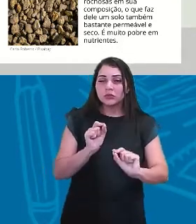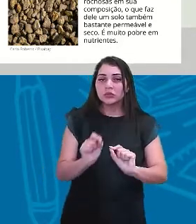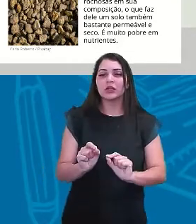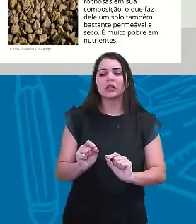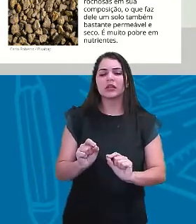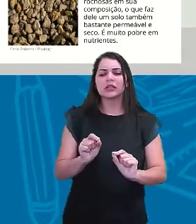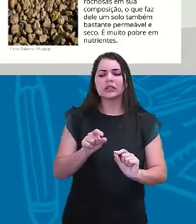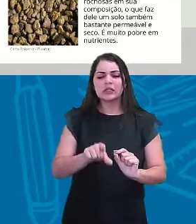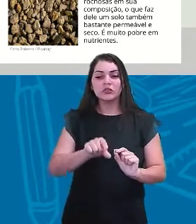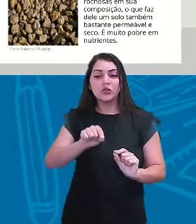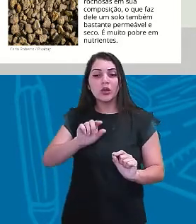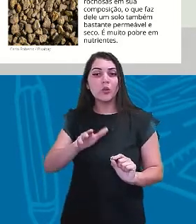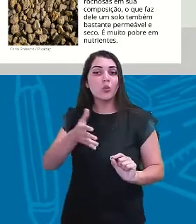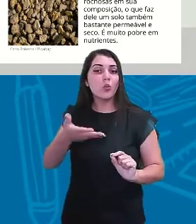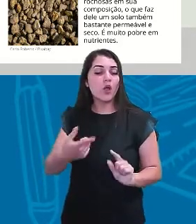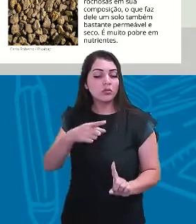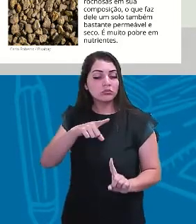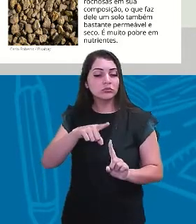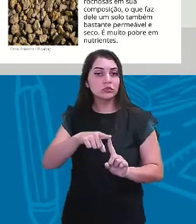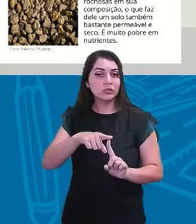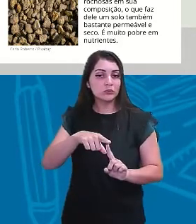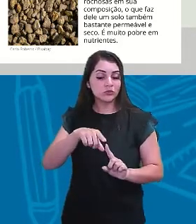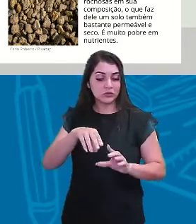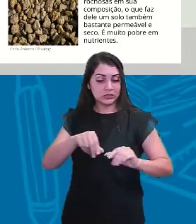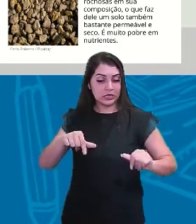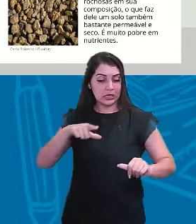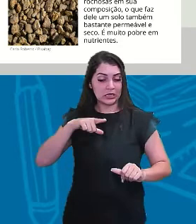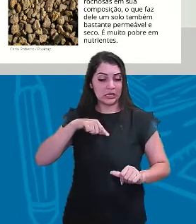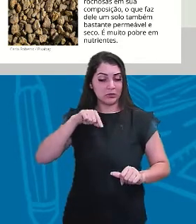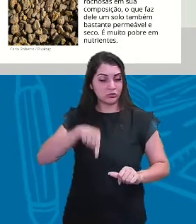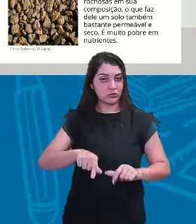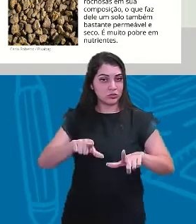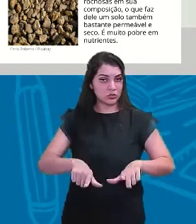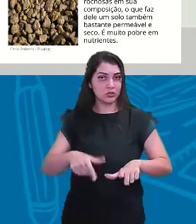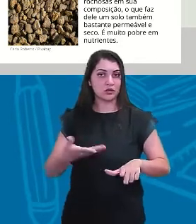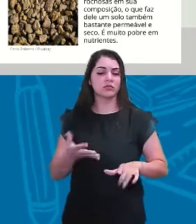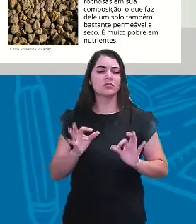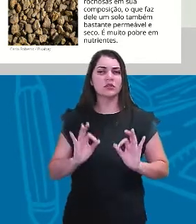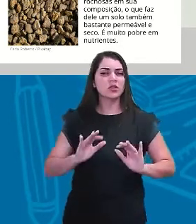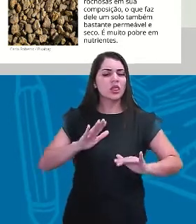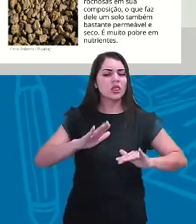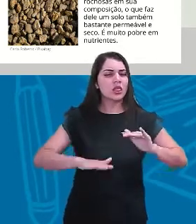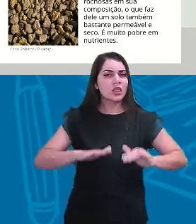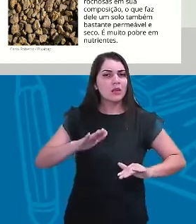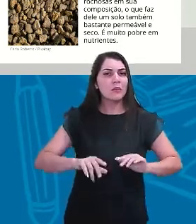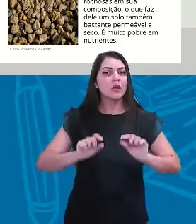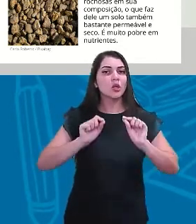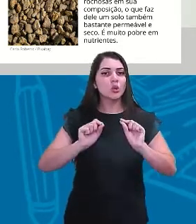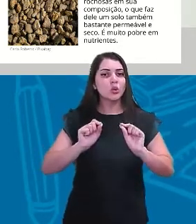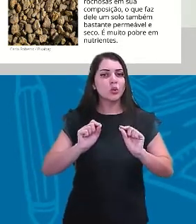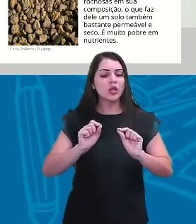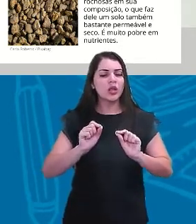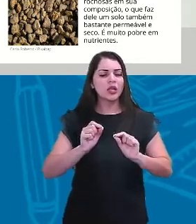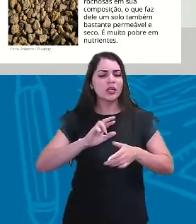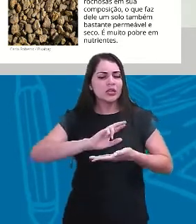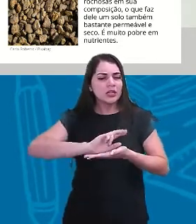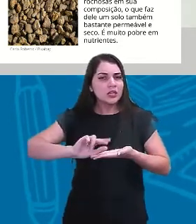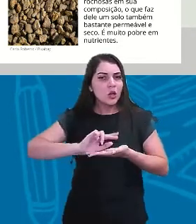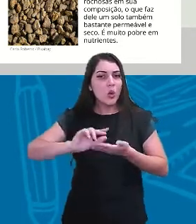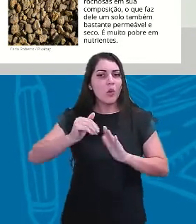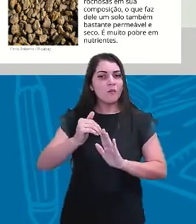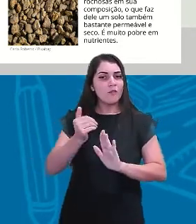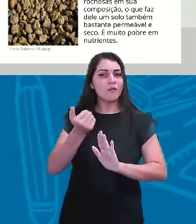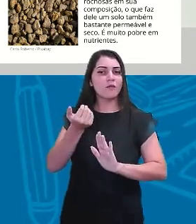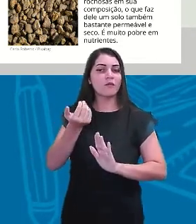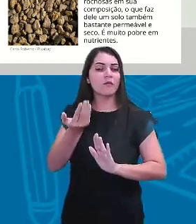determinar que tipo de solo teremos ali, certo? Então, vai depender muito dos fatores externos para